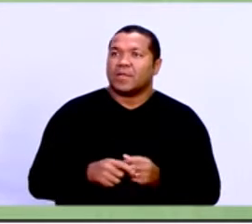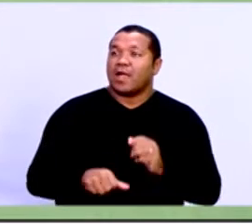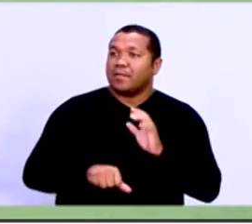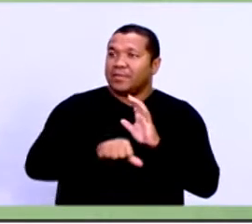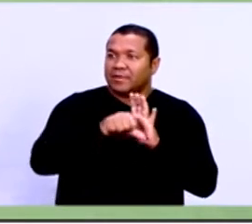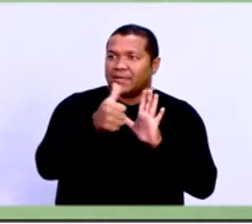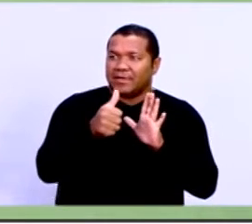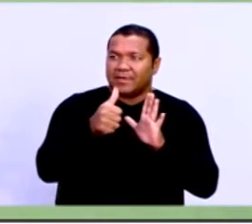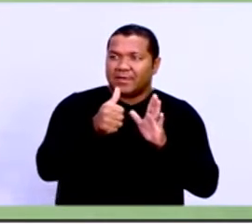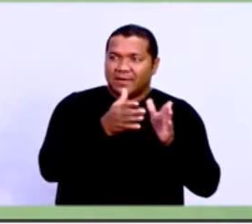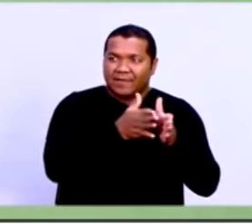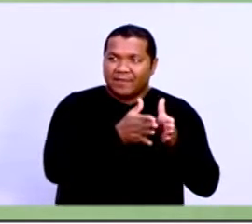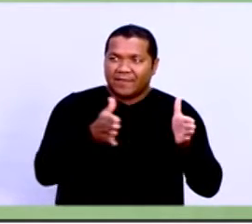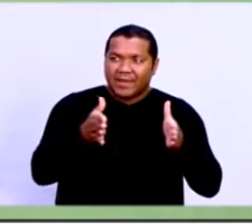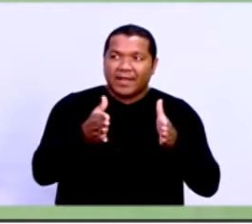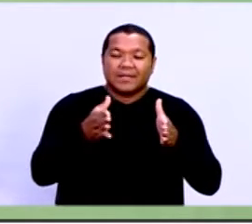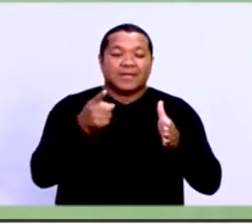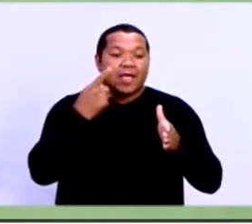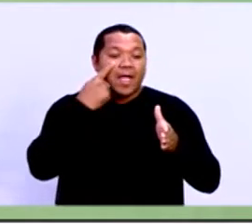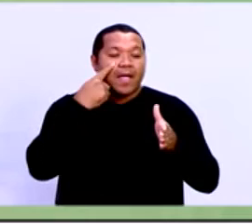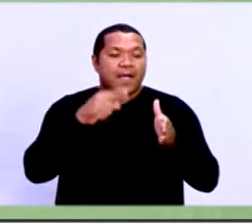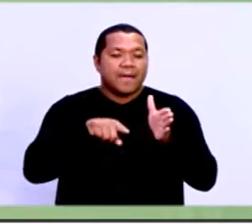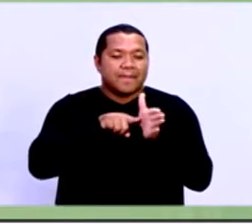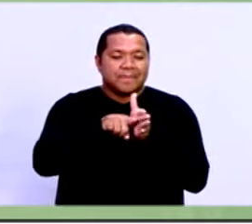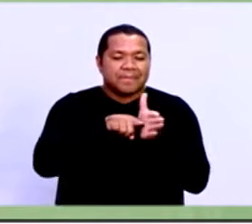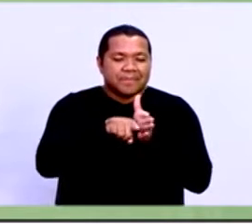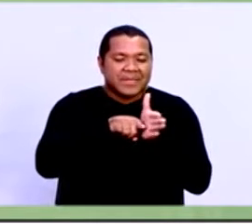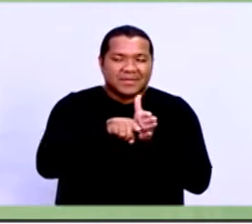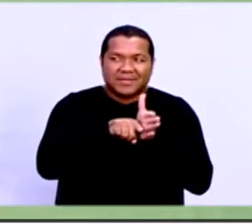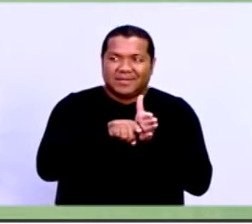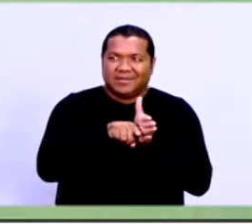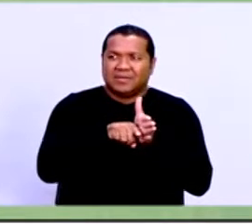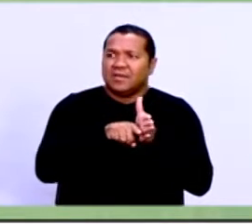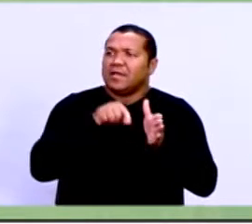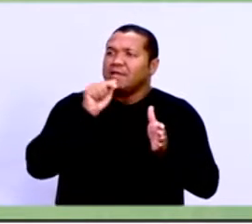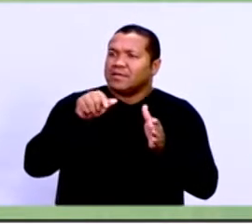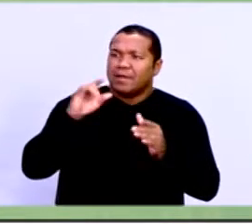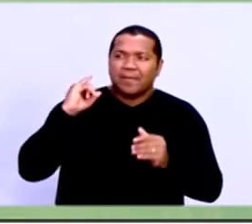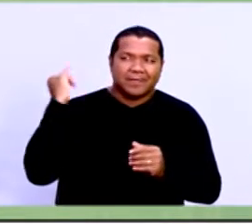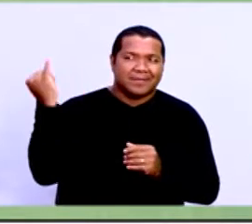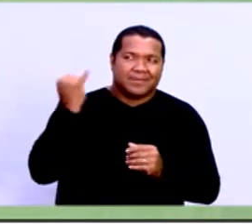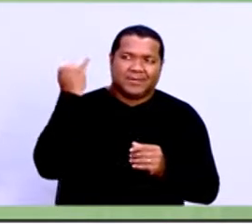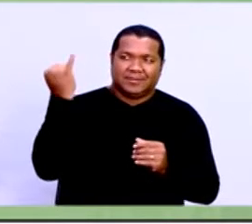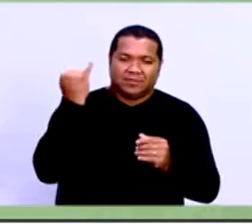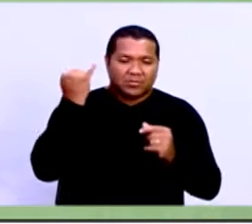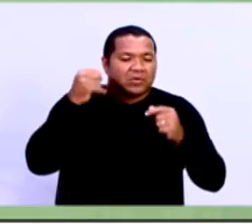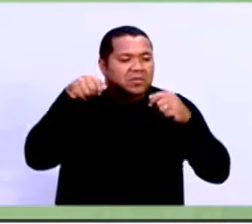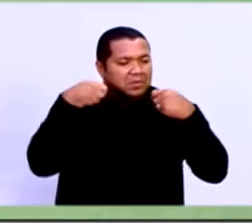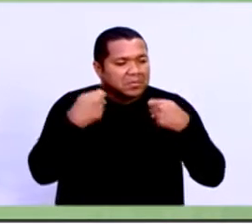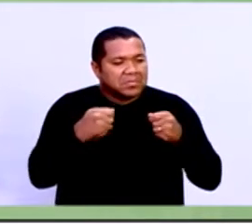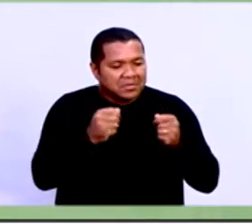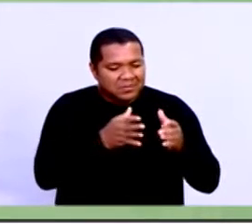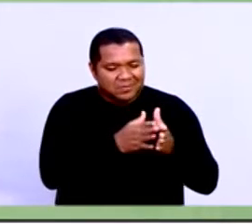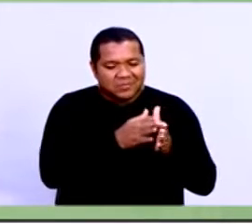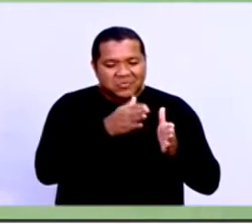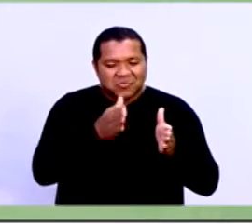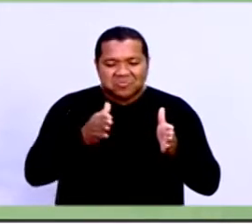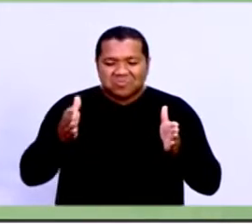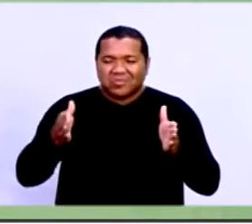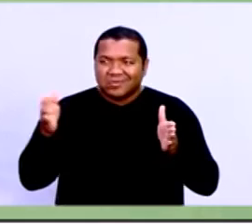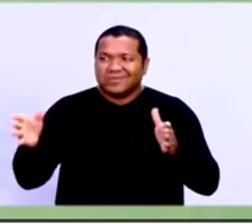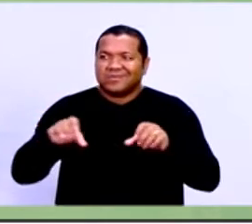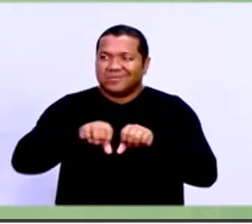primeira fase é a análise de requisitos é uma das fases mais importantes do nosso processo de desenvolvimento